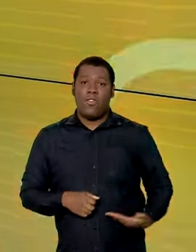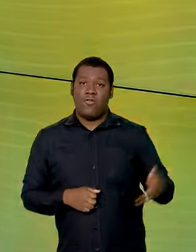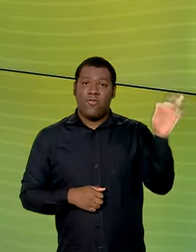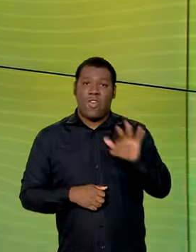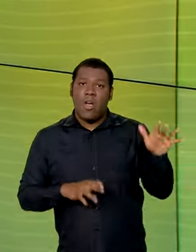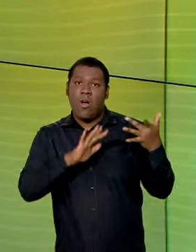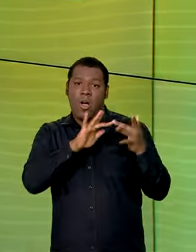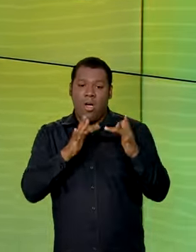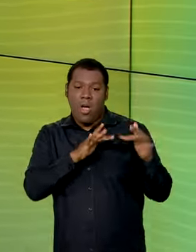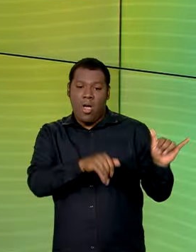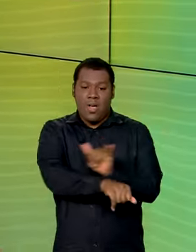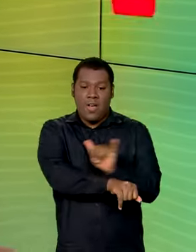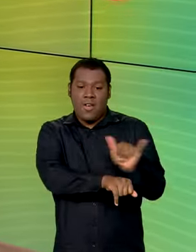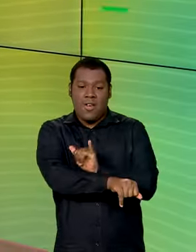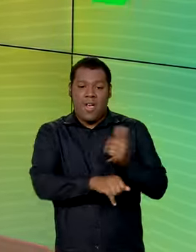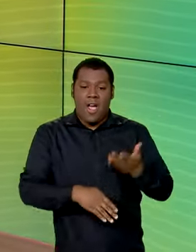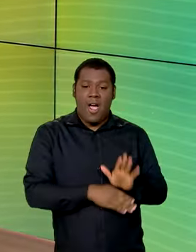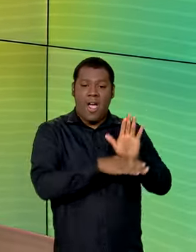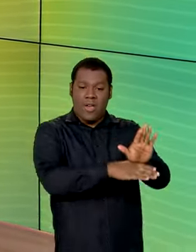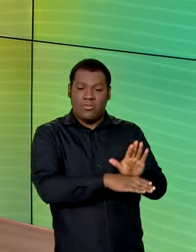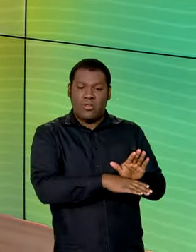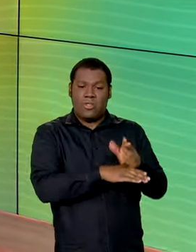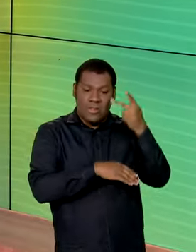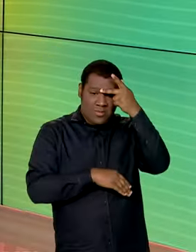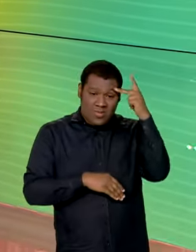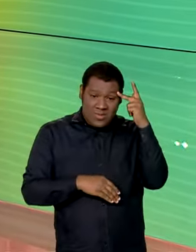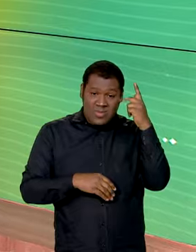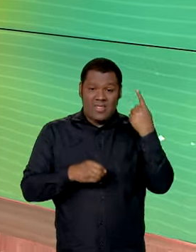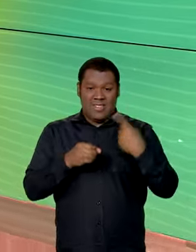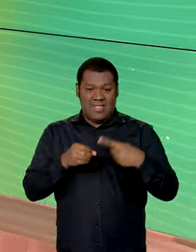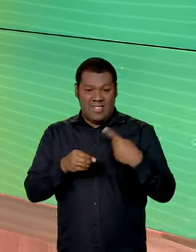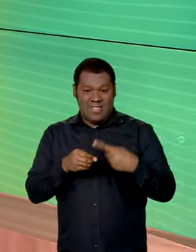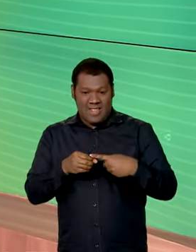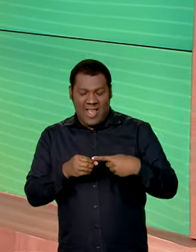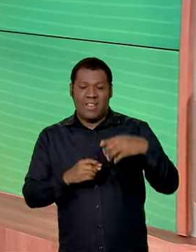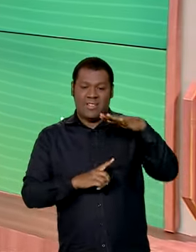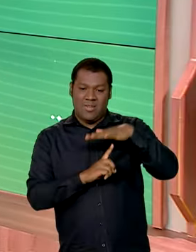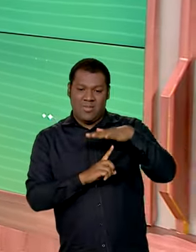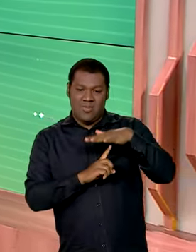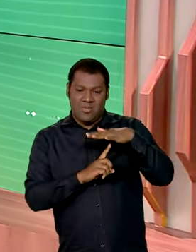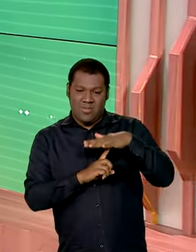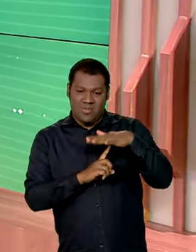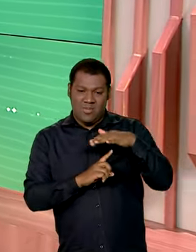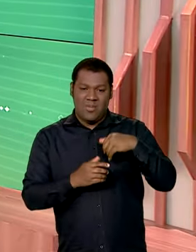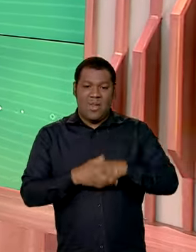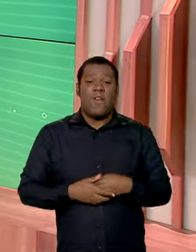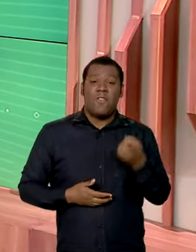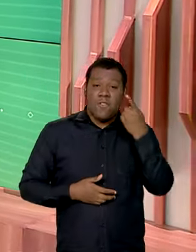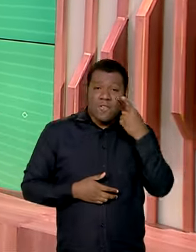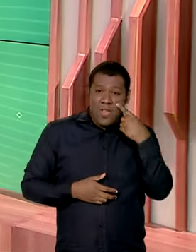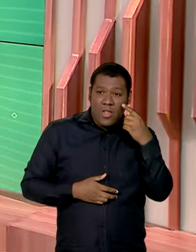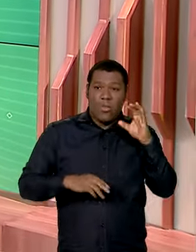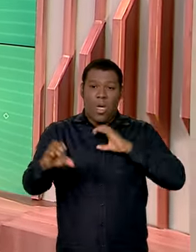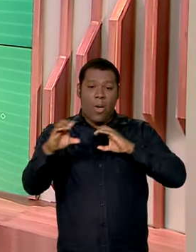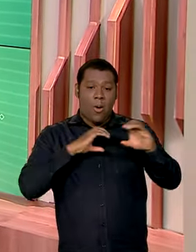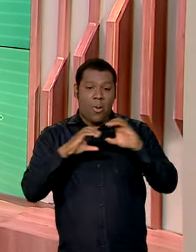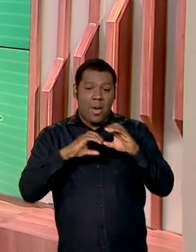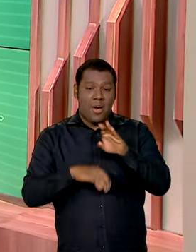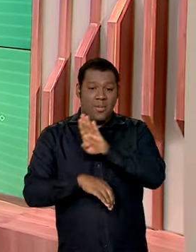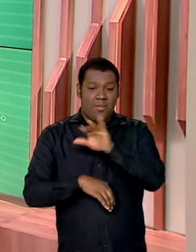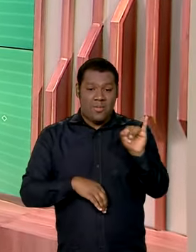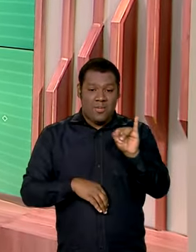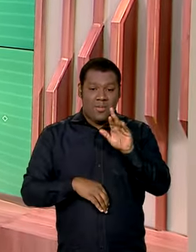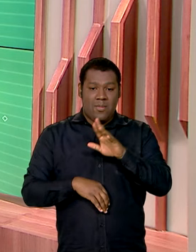está beneficiando os moradores desta cidade paranaense. É o que mostra o Comunica BR, a plataforma